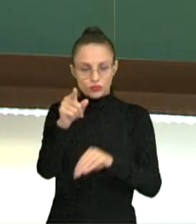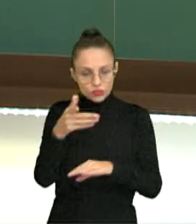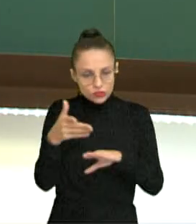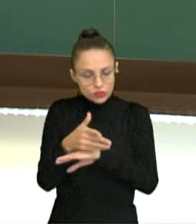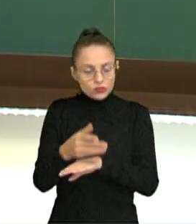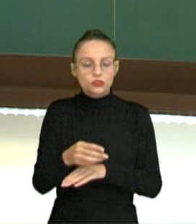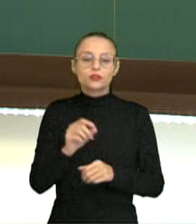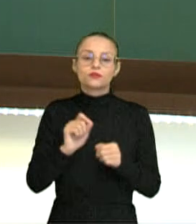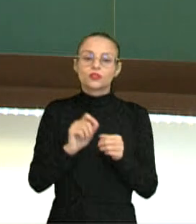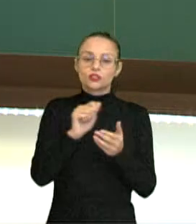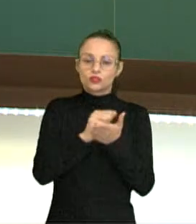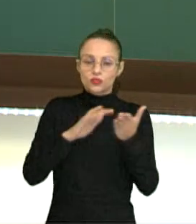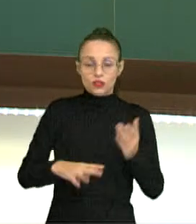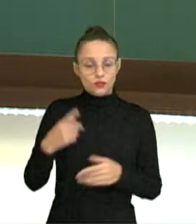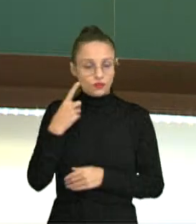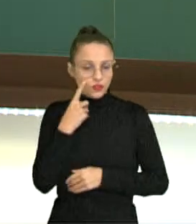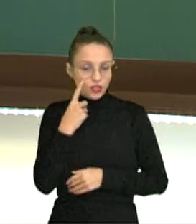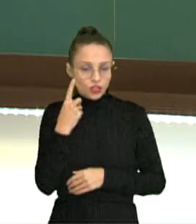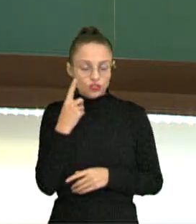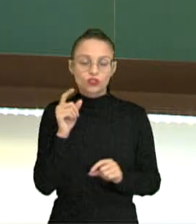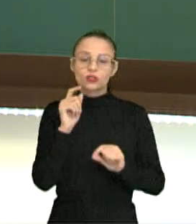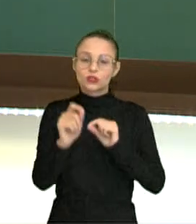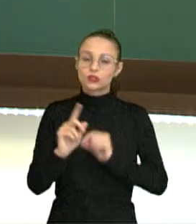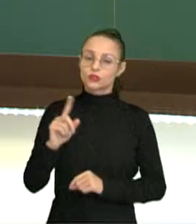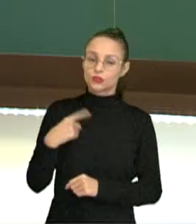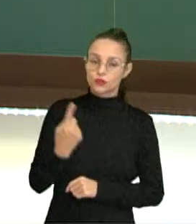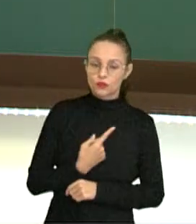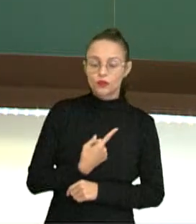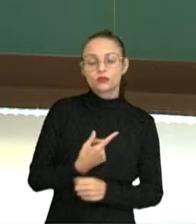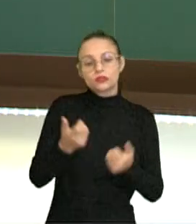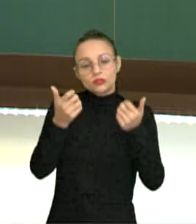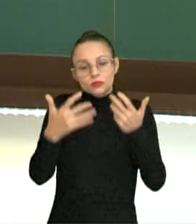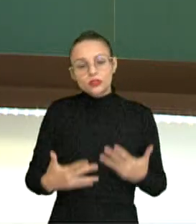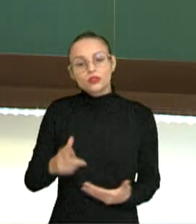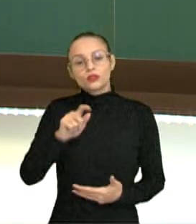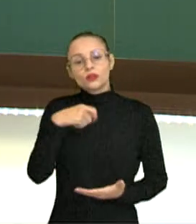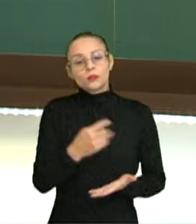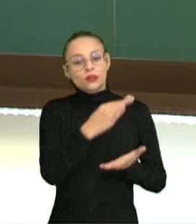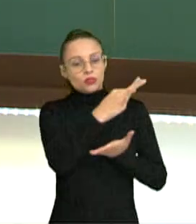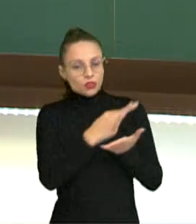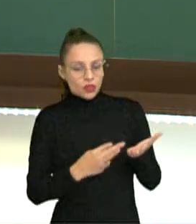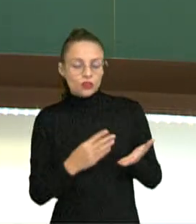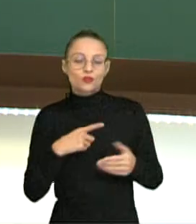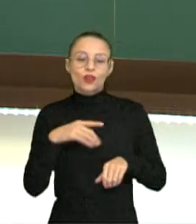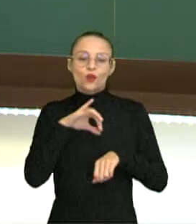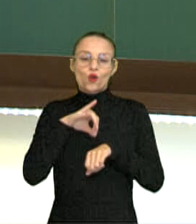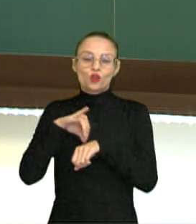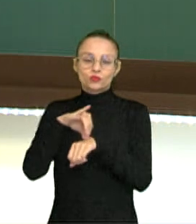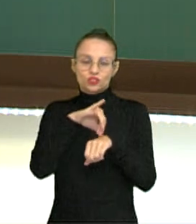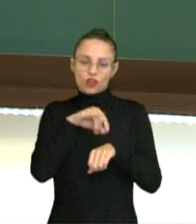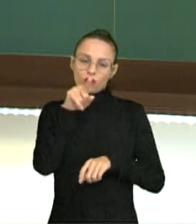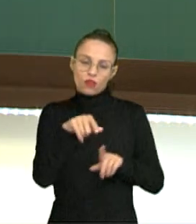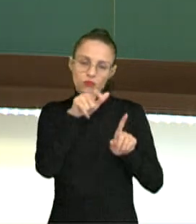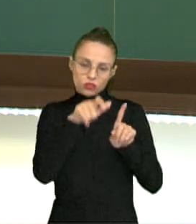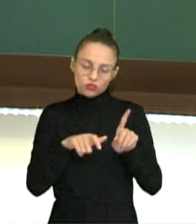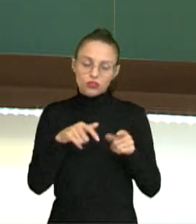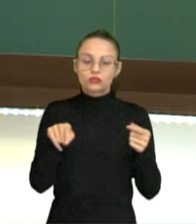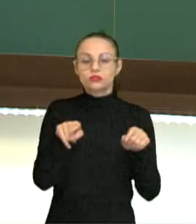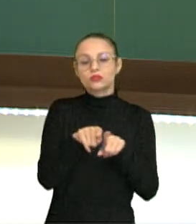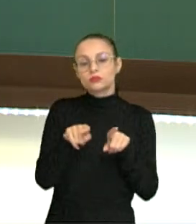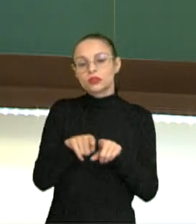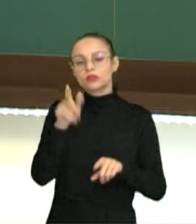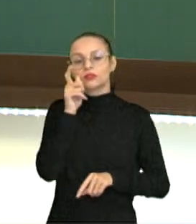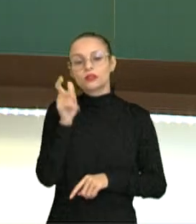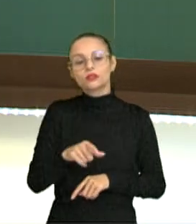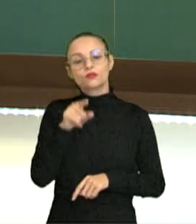atividade. Veja que nós estamos falando de um texto que tem objetos como os personagens, né? E é bem